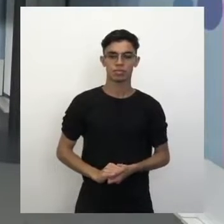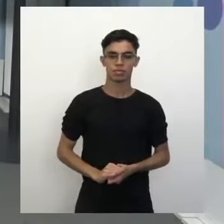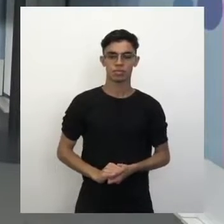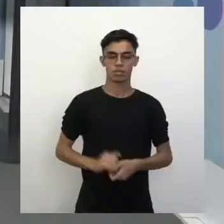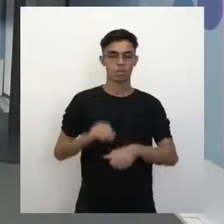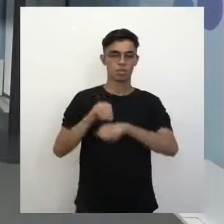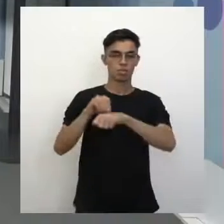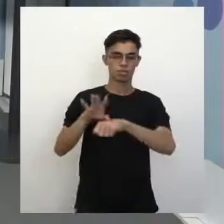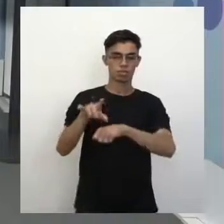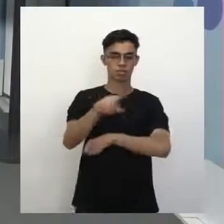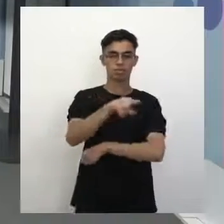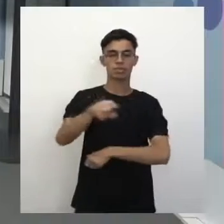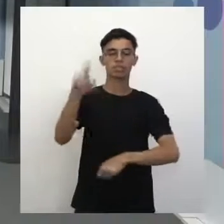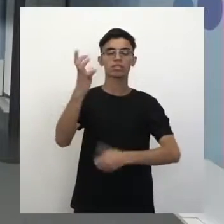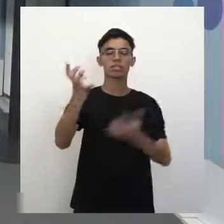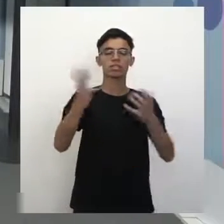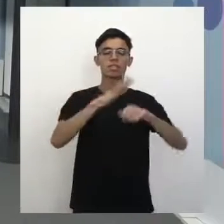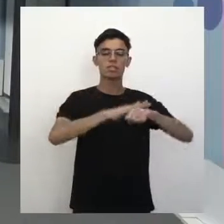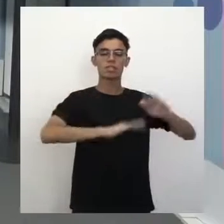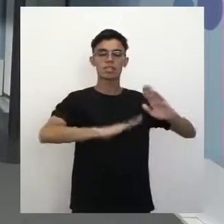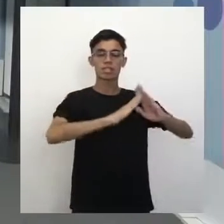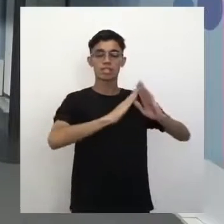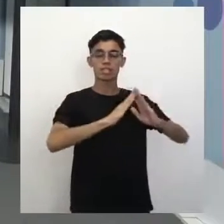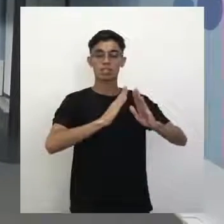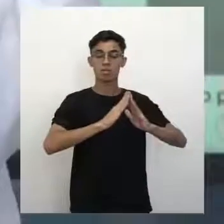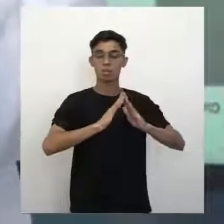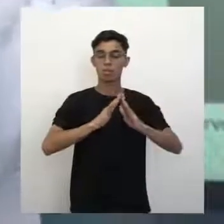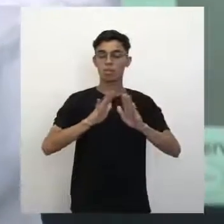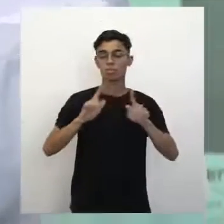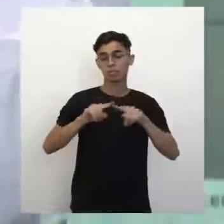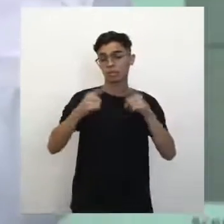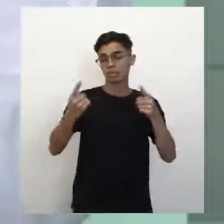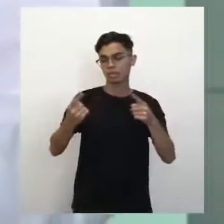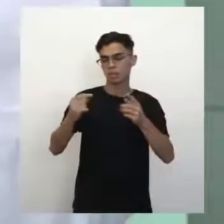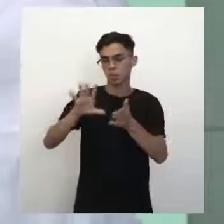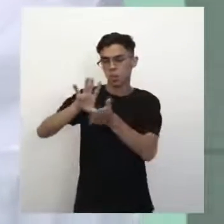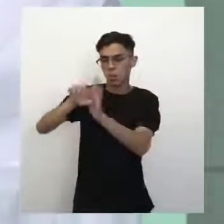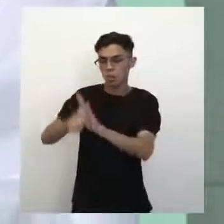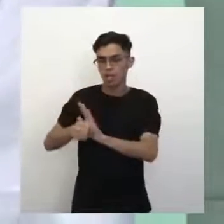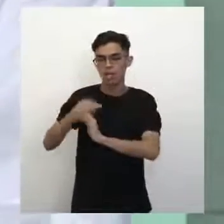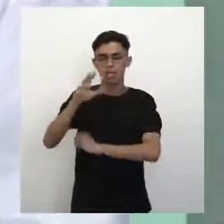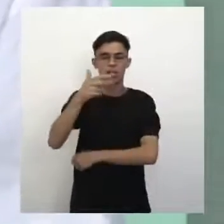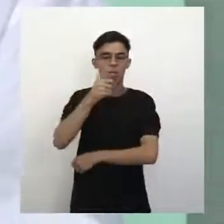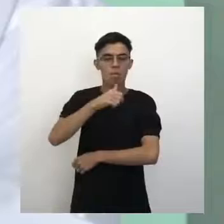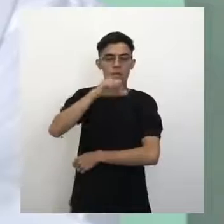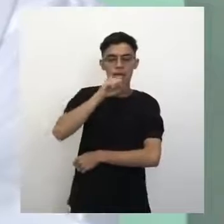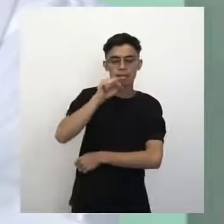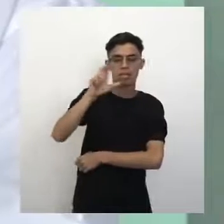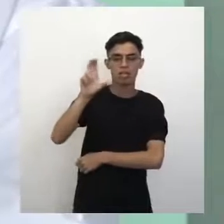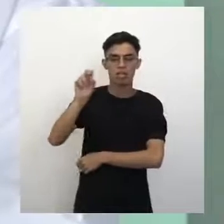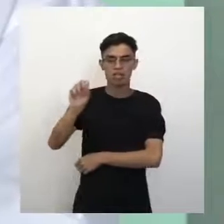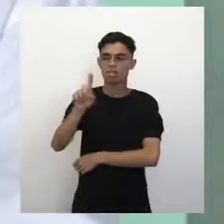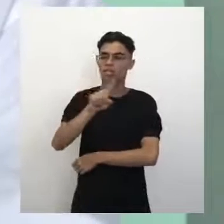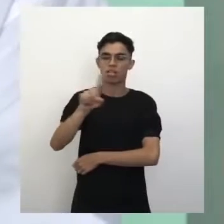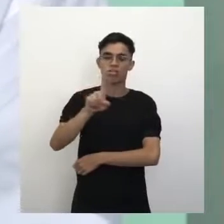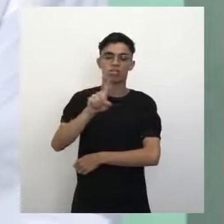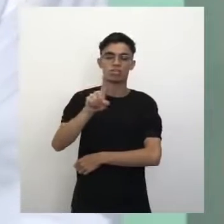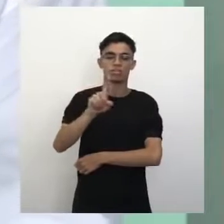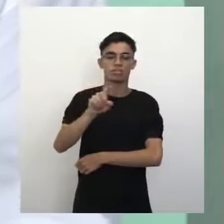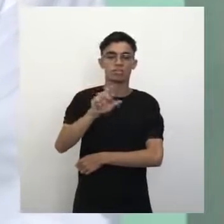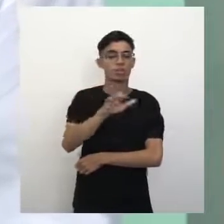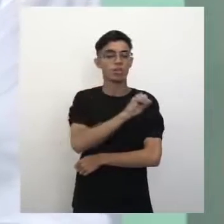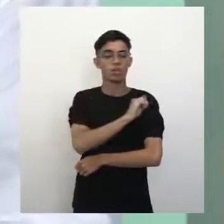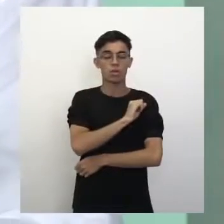Fica a dica aí, para quem quiser fazer em casa, só não pode roubar as batatas da mãe, da avó. A professora, né? Tamara já está falando que vai fazer. É, então, olha só que